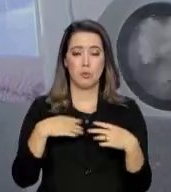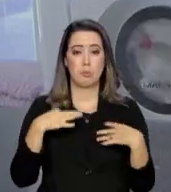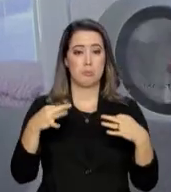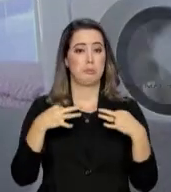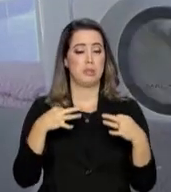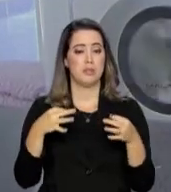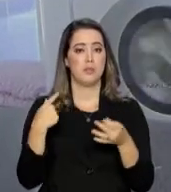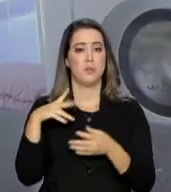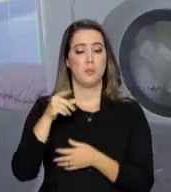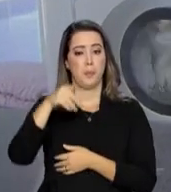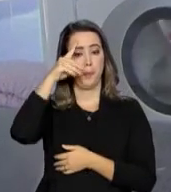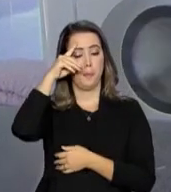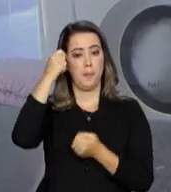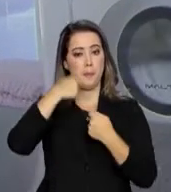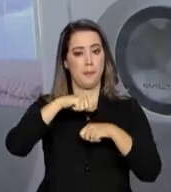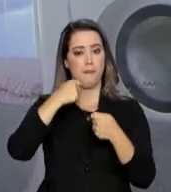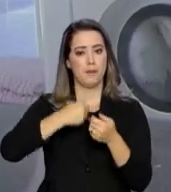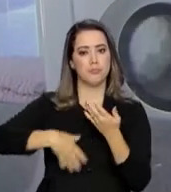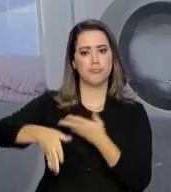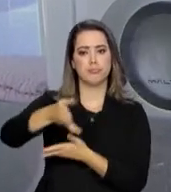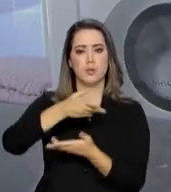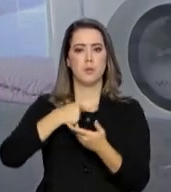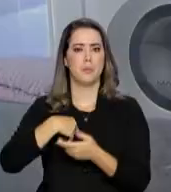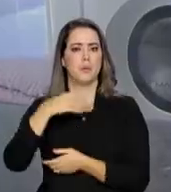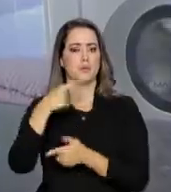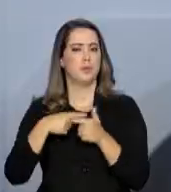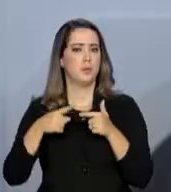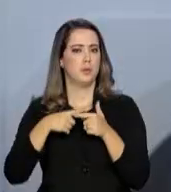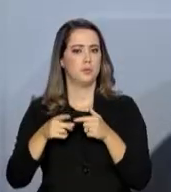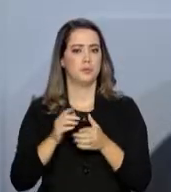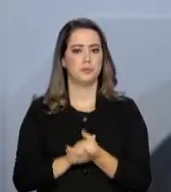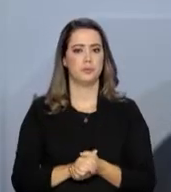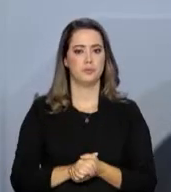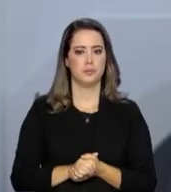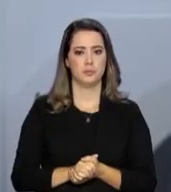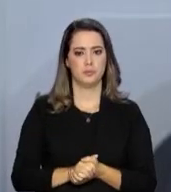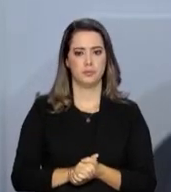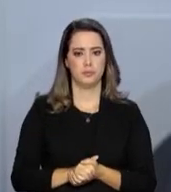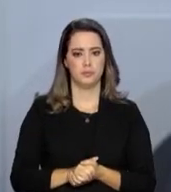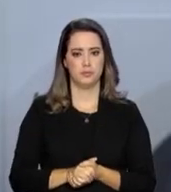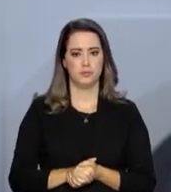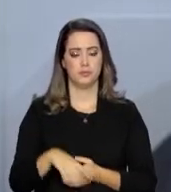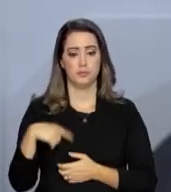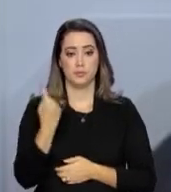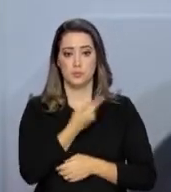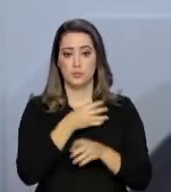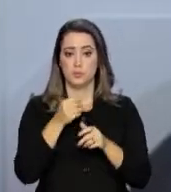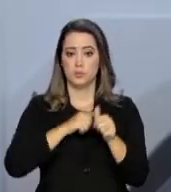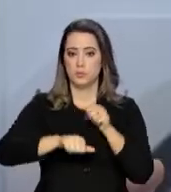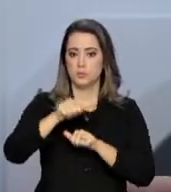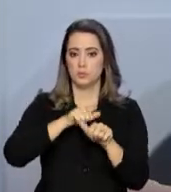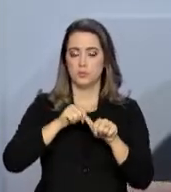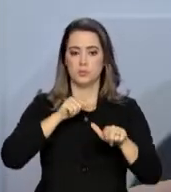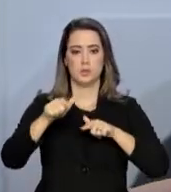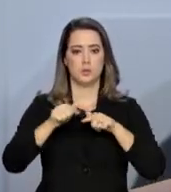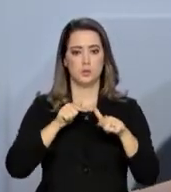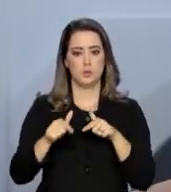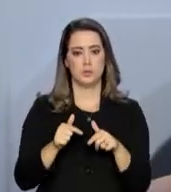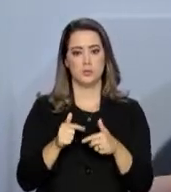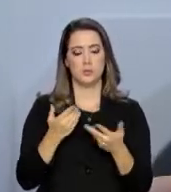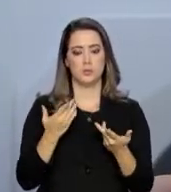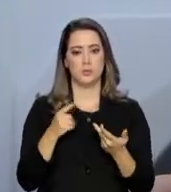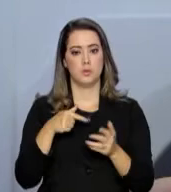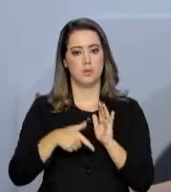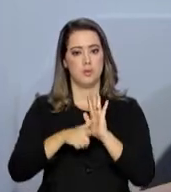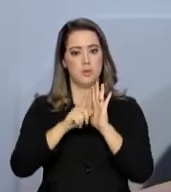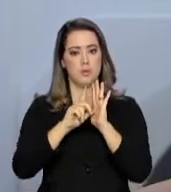que foi obrigada a improvisar para não prejudicar os negócios. A gente mudou o jeito da gente trabalhar,